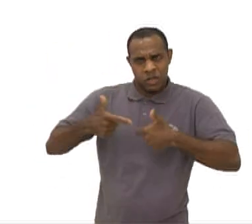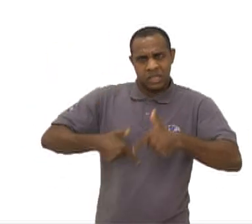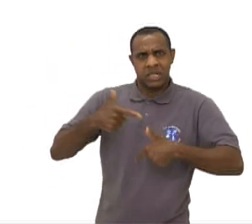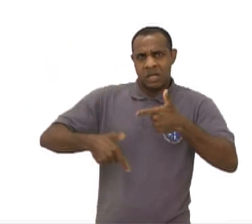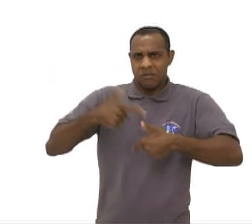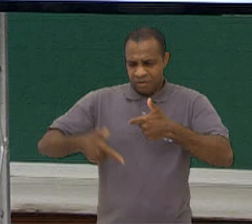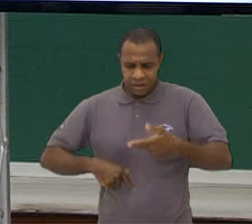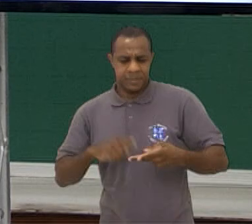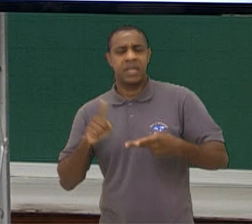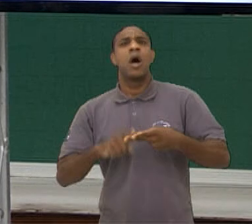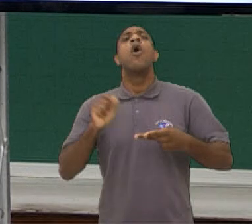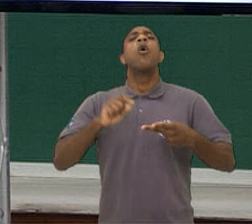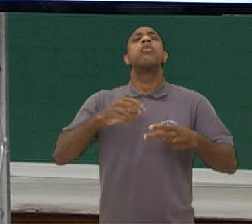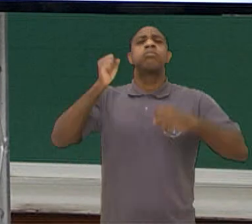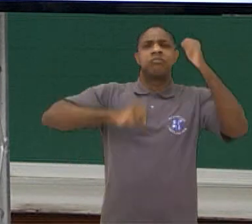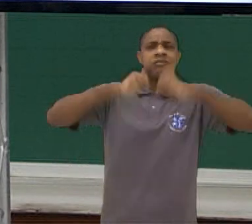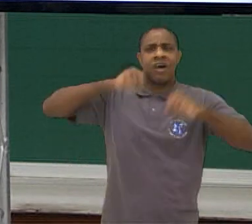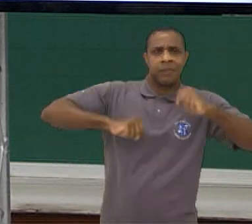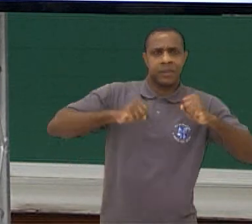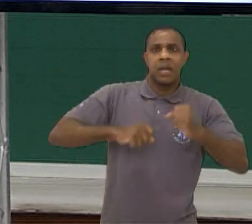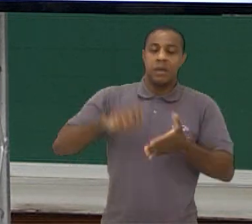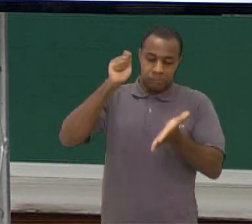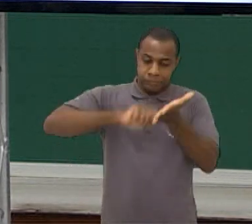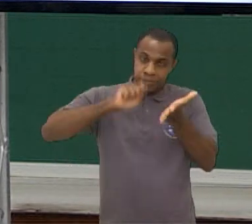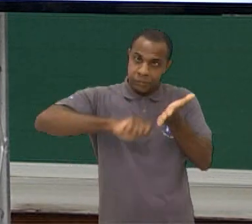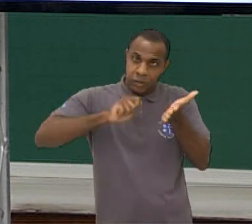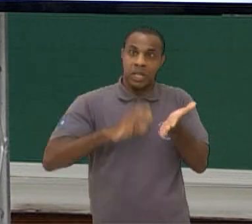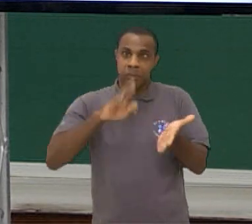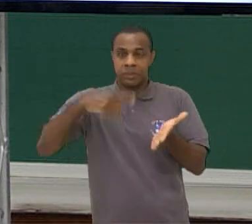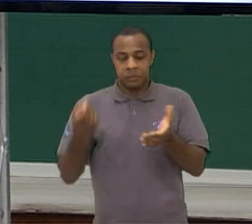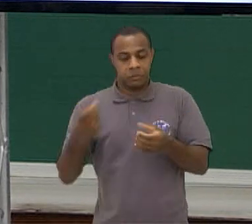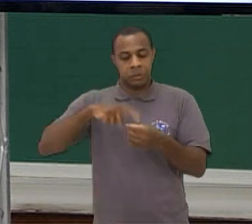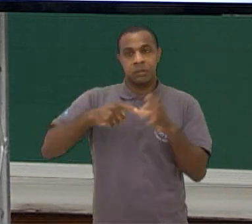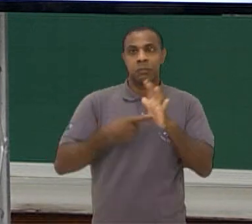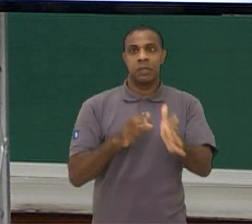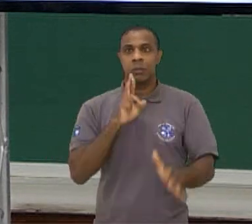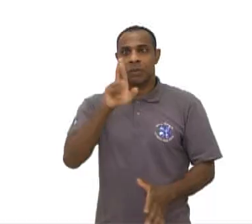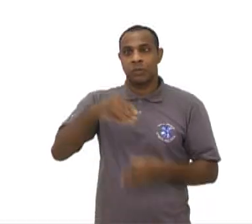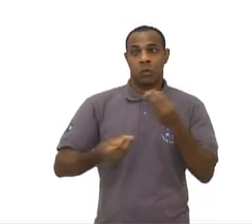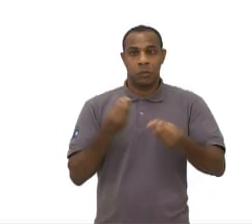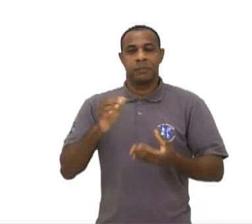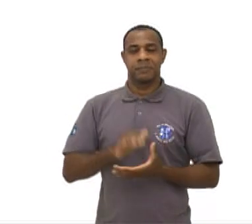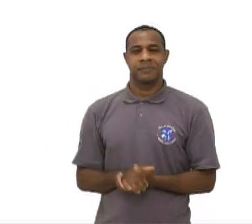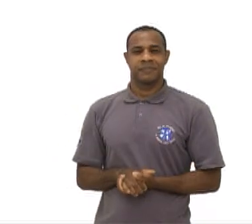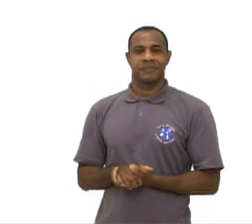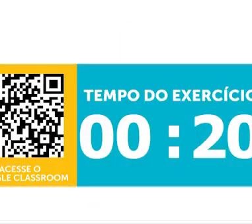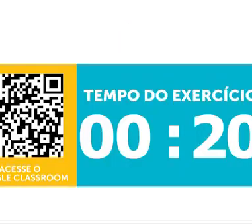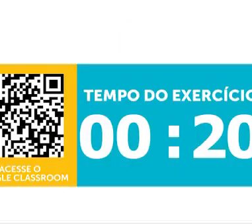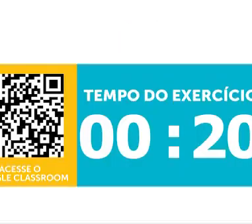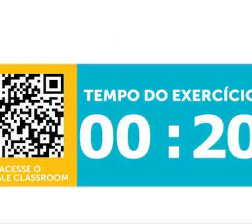de fábricas menores? Anote e responda no caderno que a gente já volta para responder.